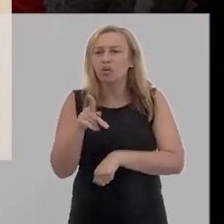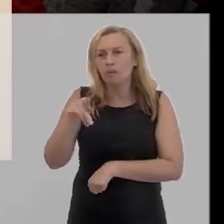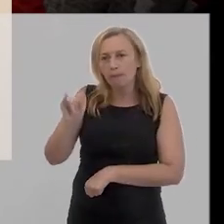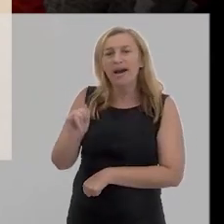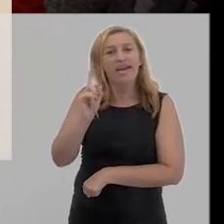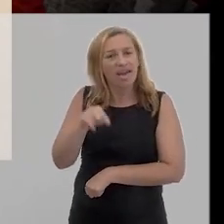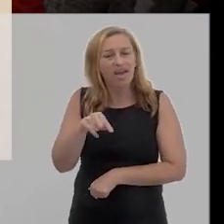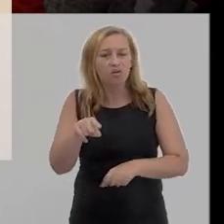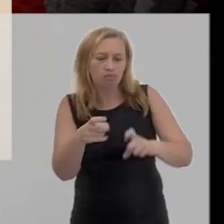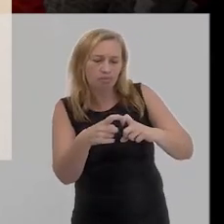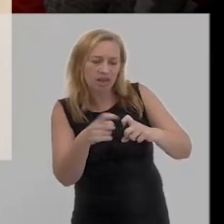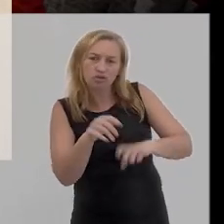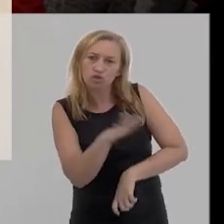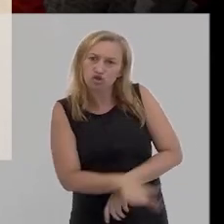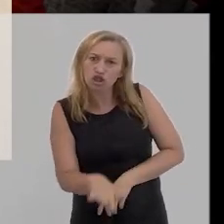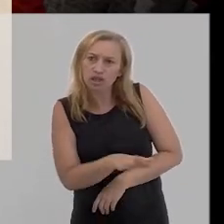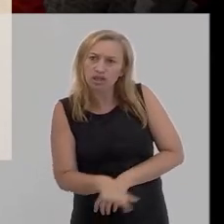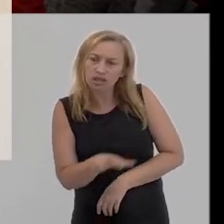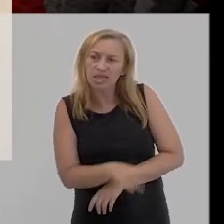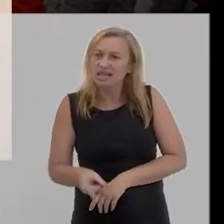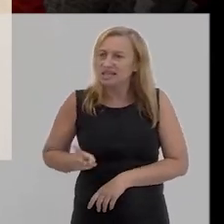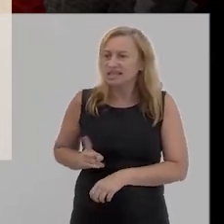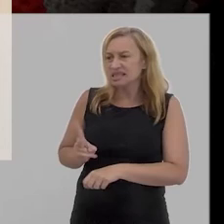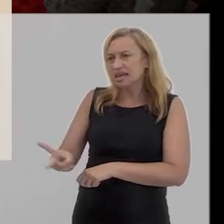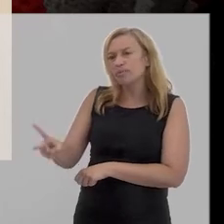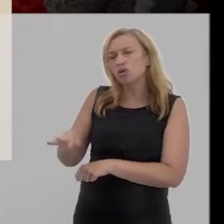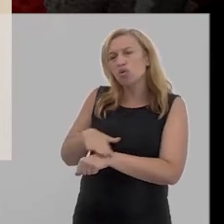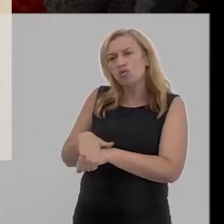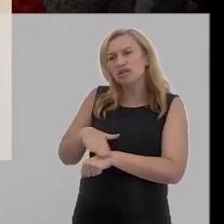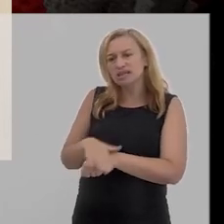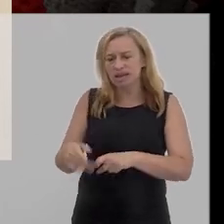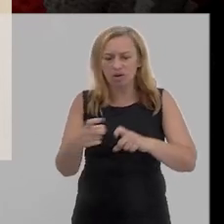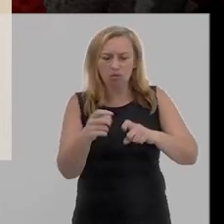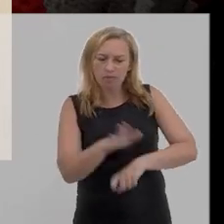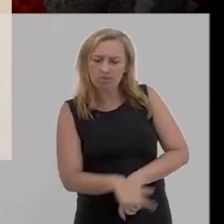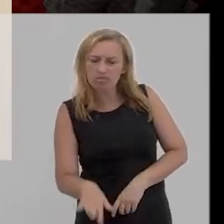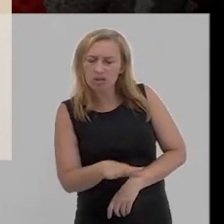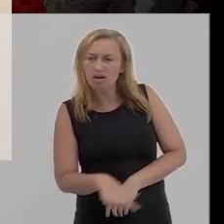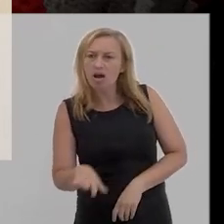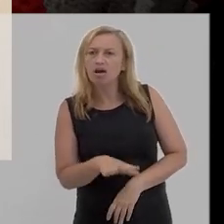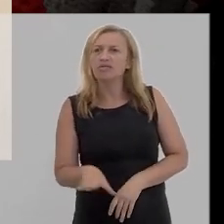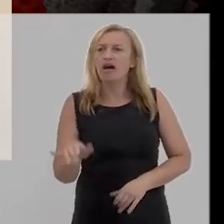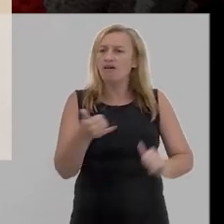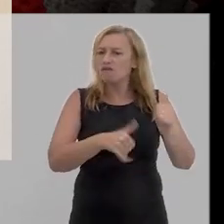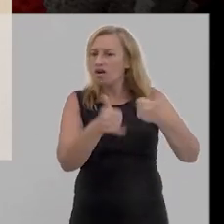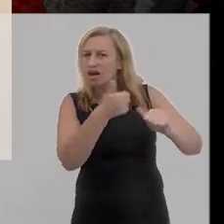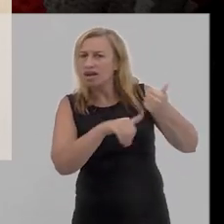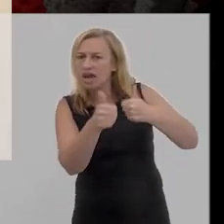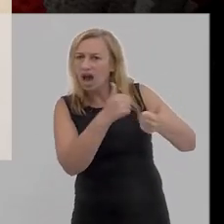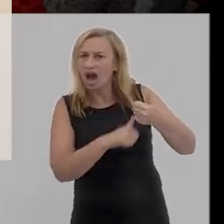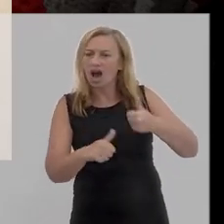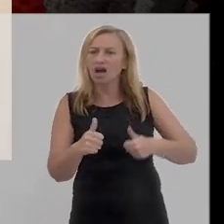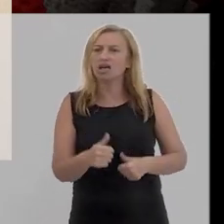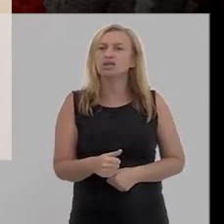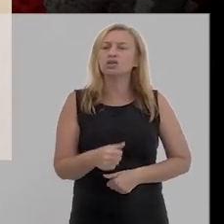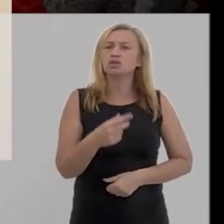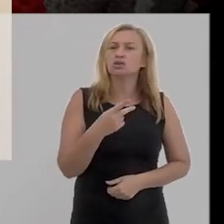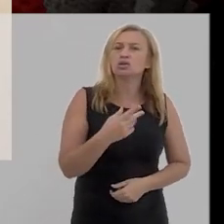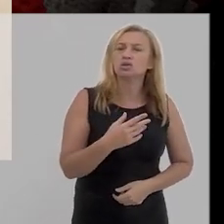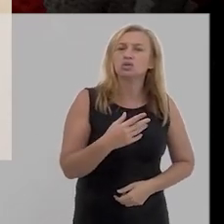com os pais é o pediatra. Então, conversar sempre com o pediatra, avaliar a posição do